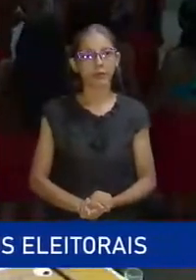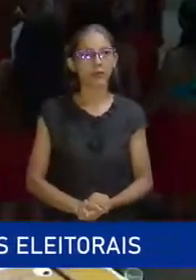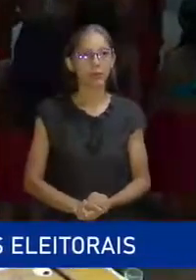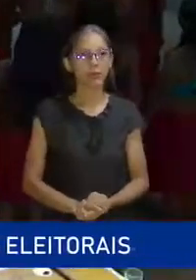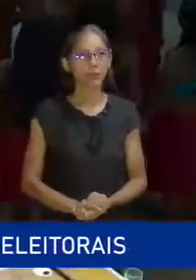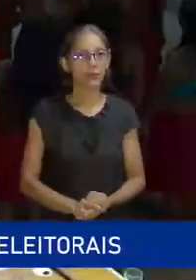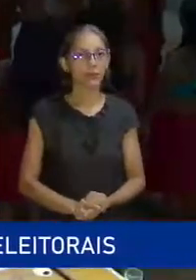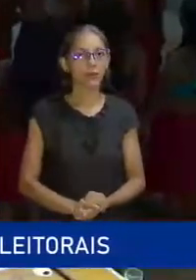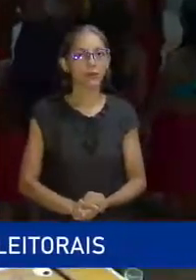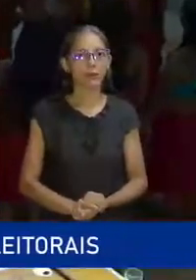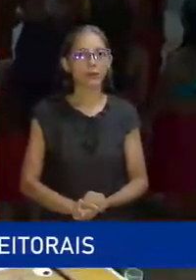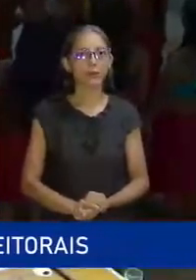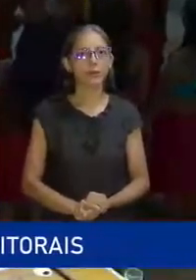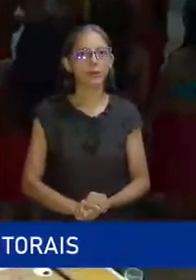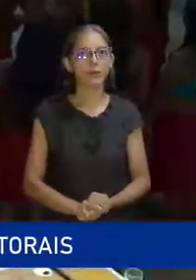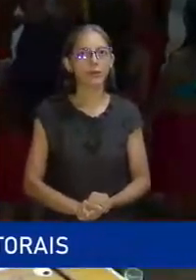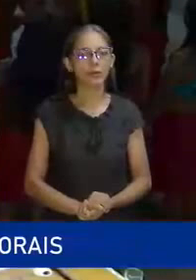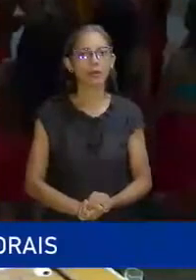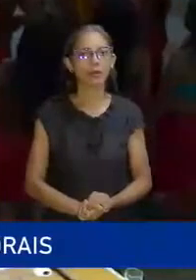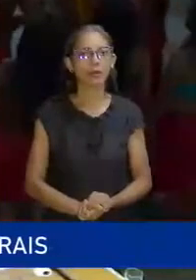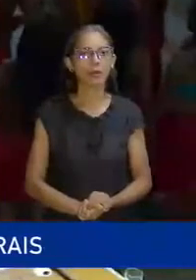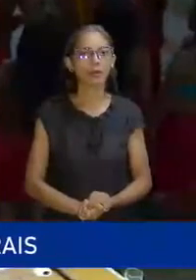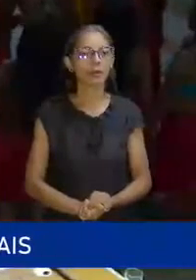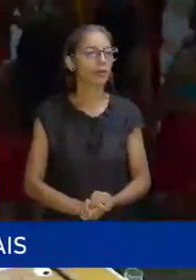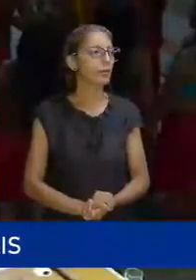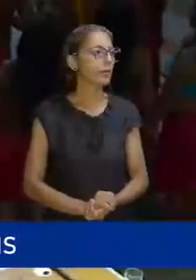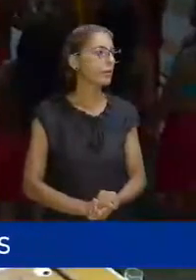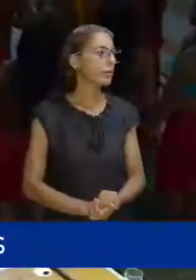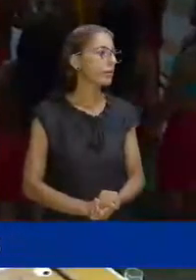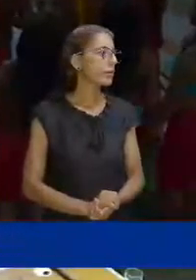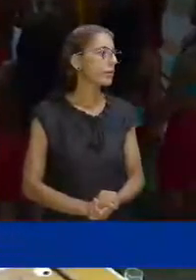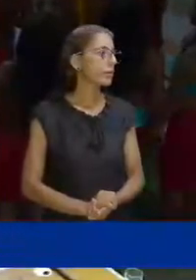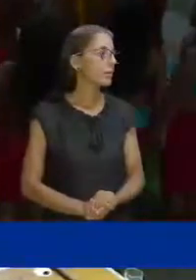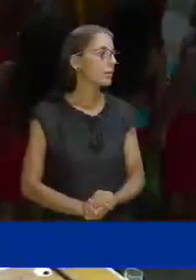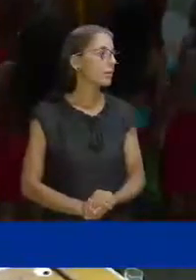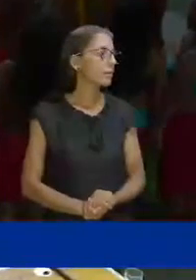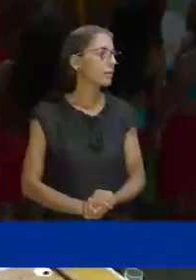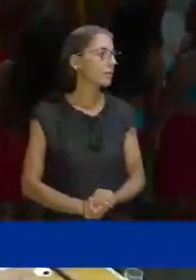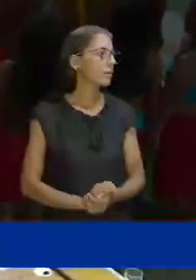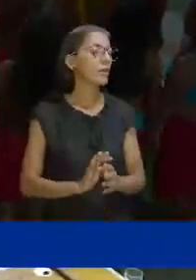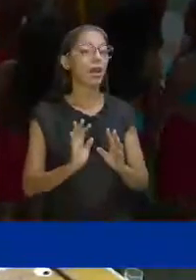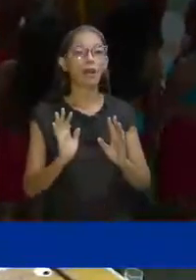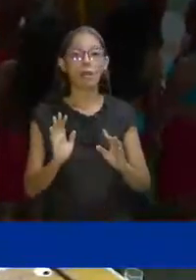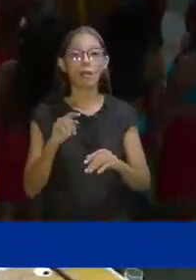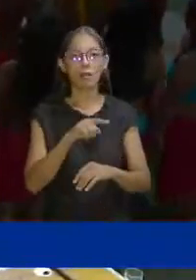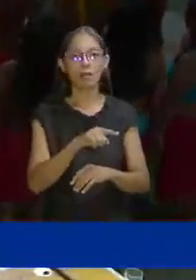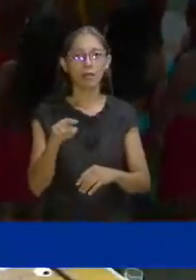Imagem ampla do plenário, foco no auditório. Ah, eles gostariam...